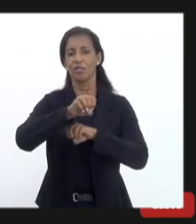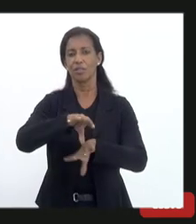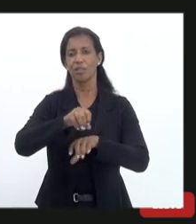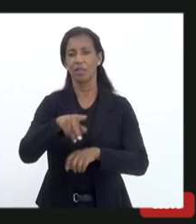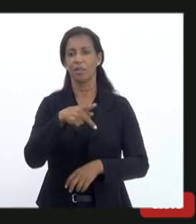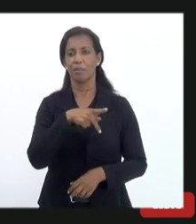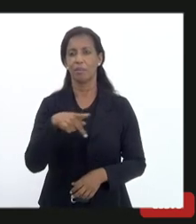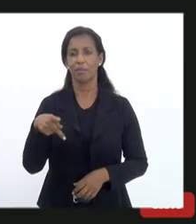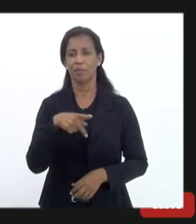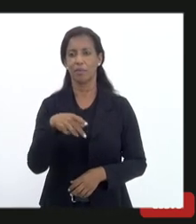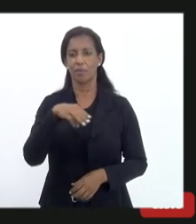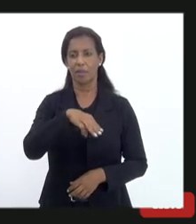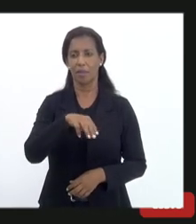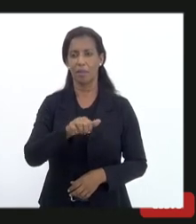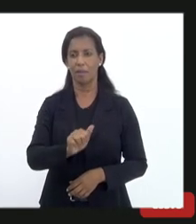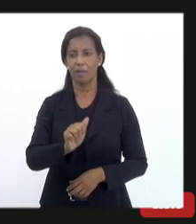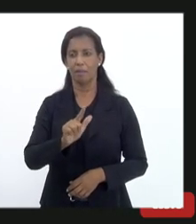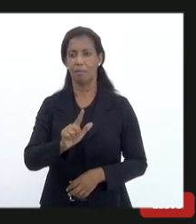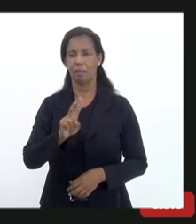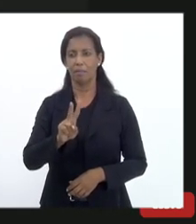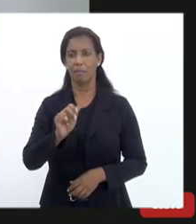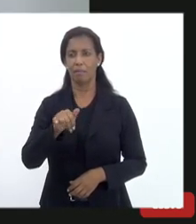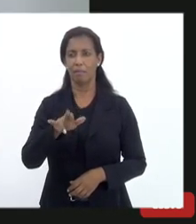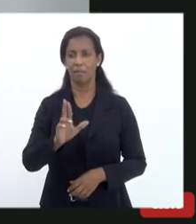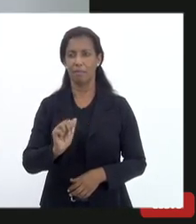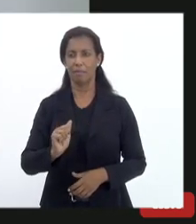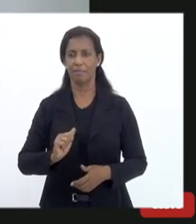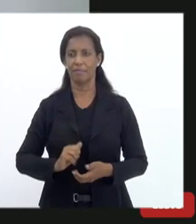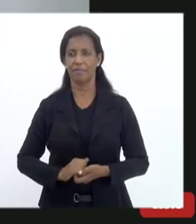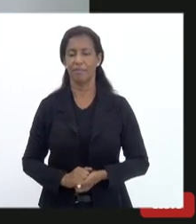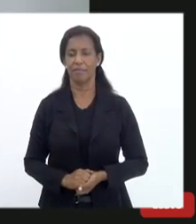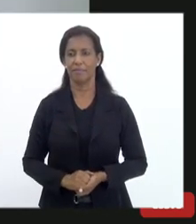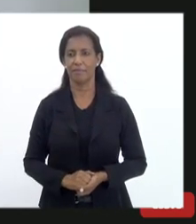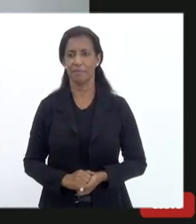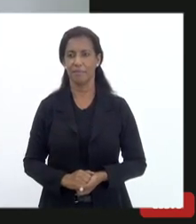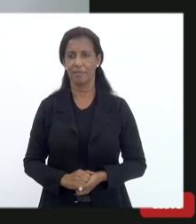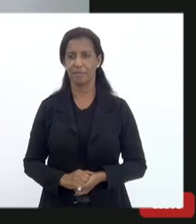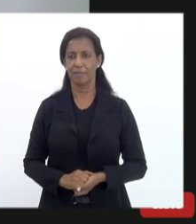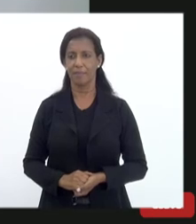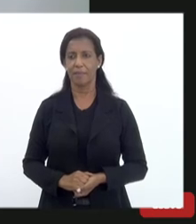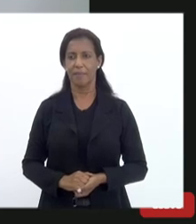professora Malvina Tuttmann. Obrigado, Malvina, pela sua presença.